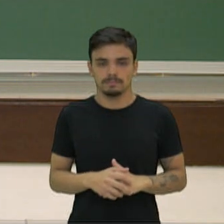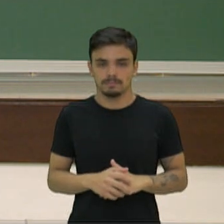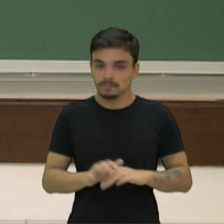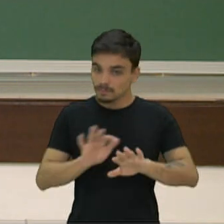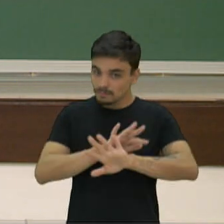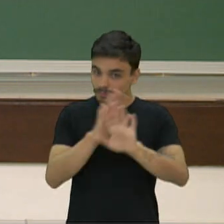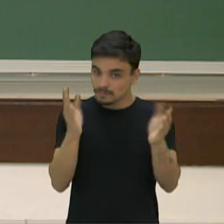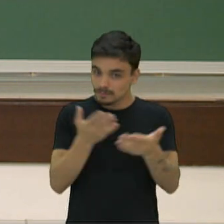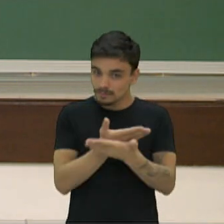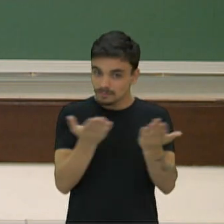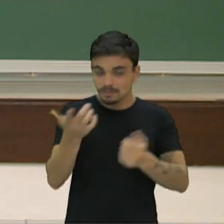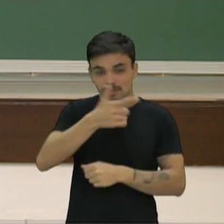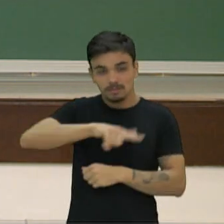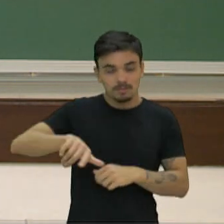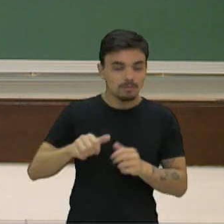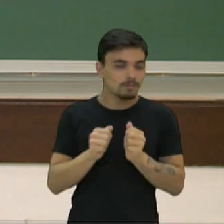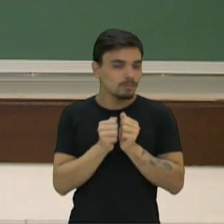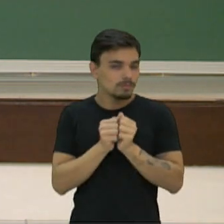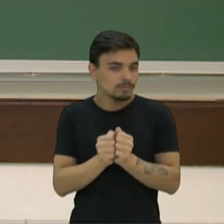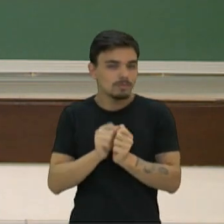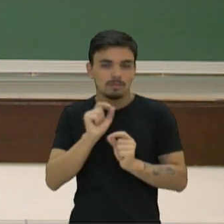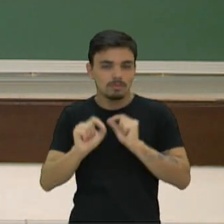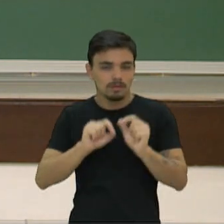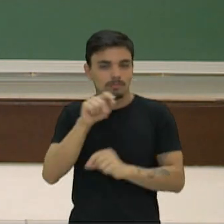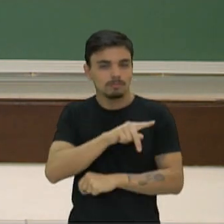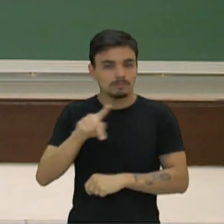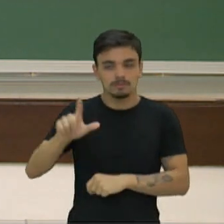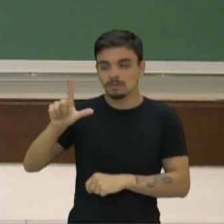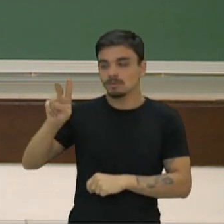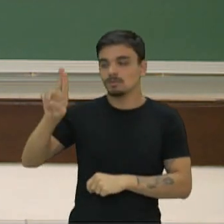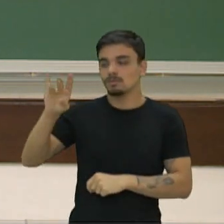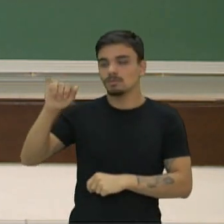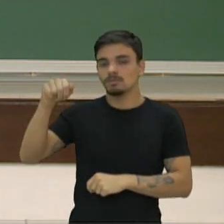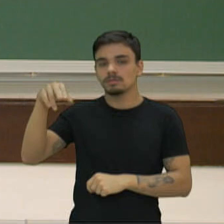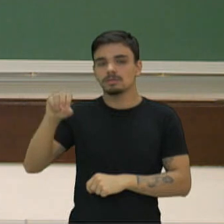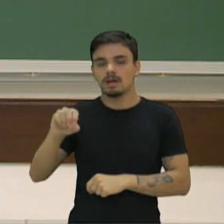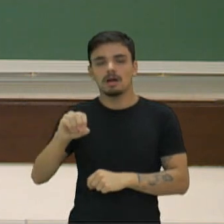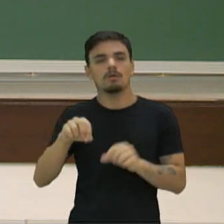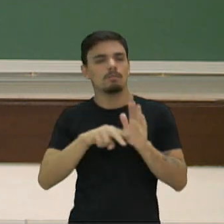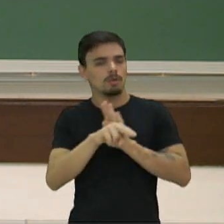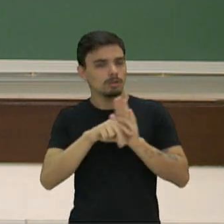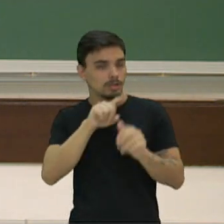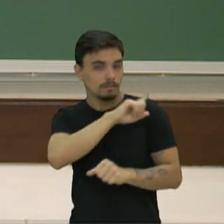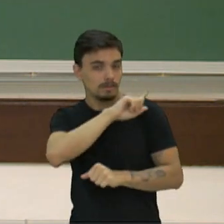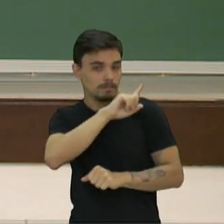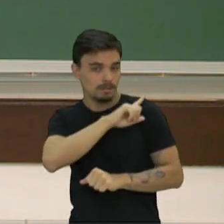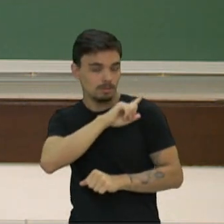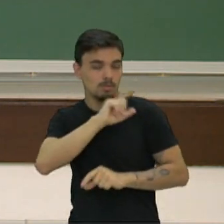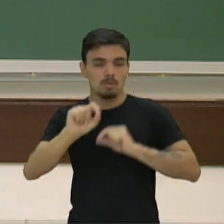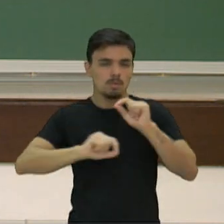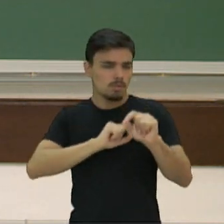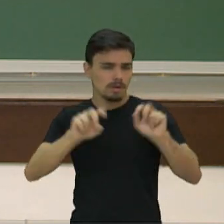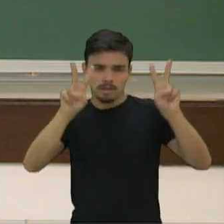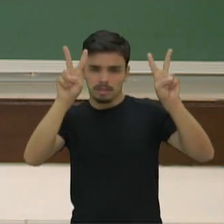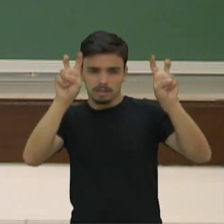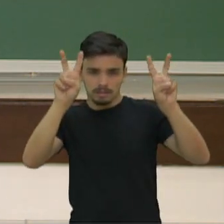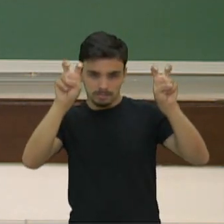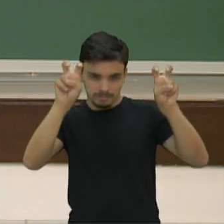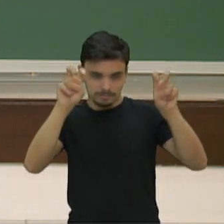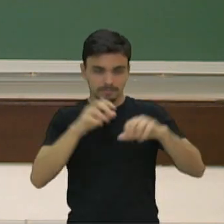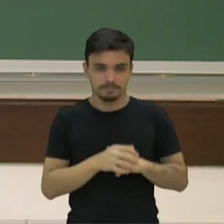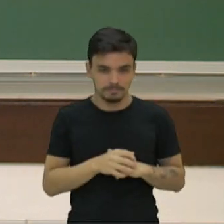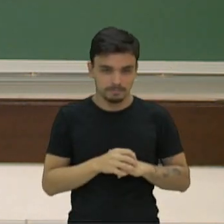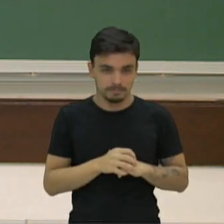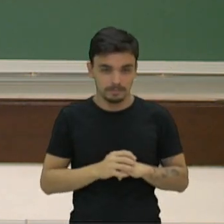E aí, galera, mais uma vez, professor Luciano, Biologia, primeira série do ensino médio, e venho trazer hoje para vocês o